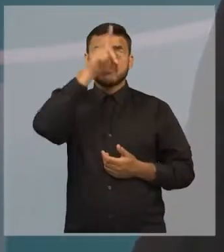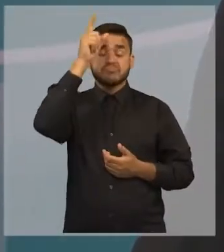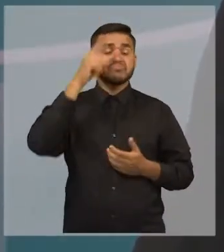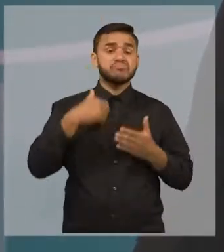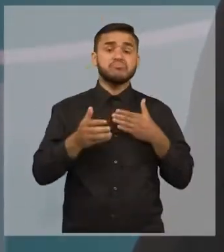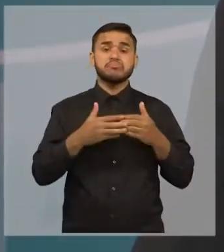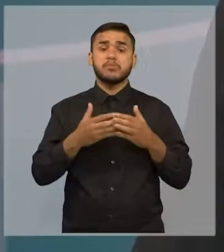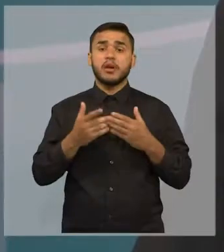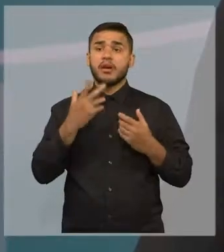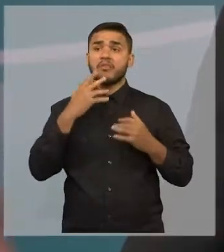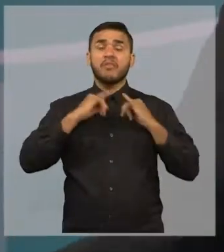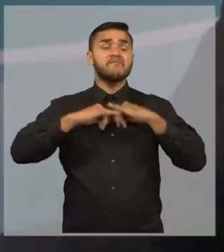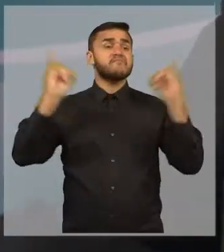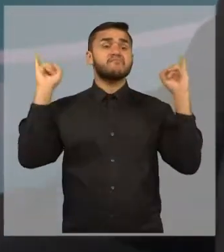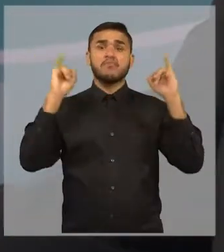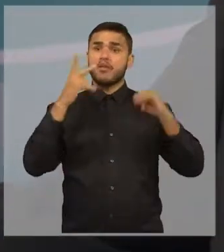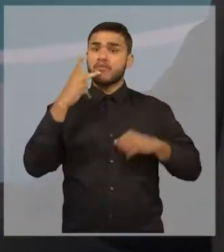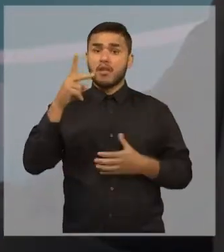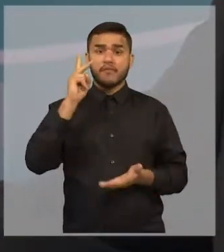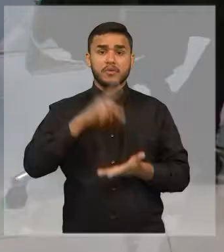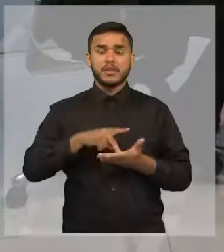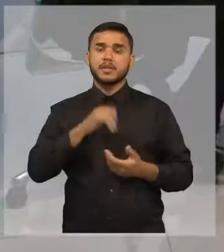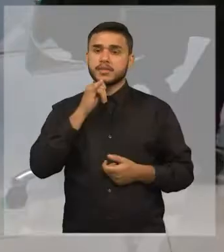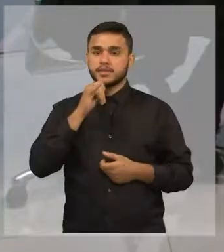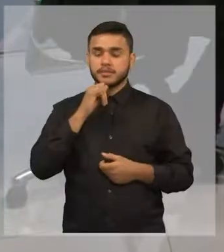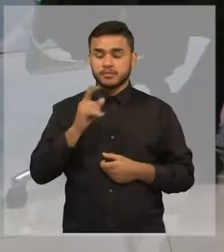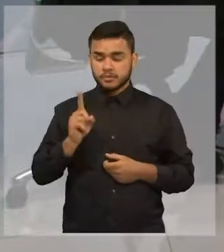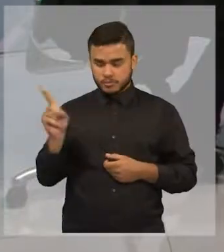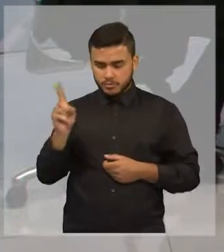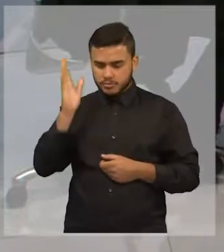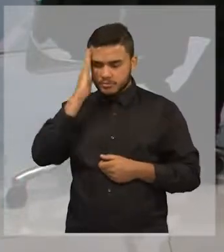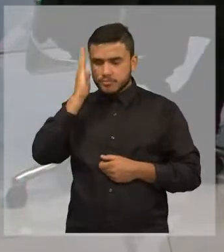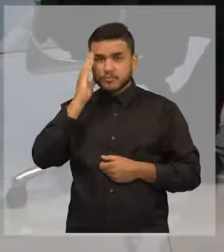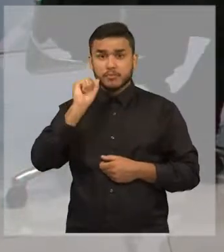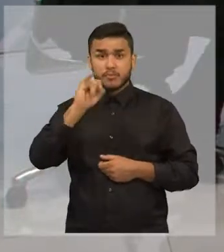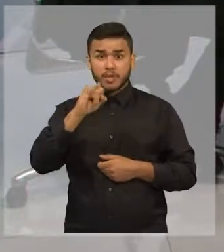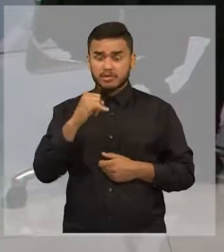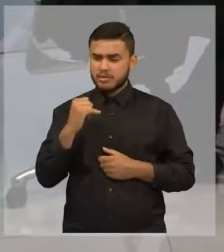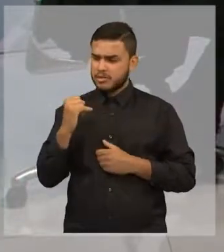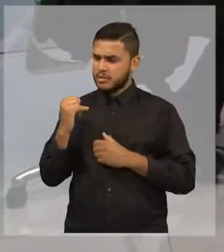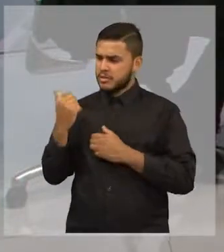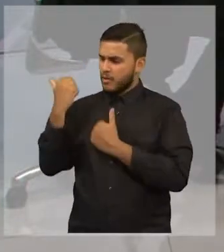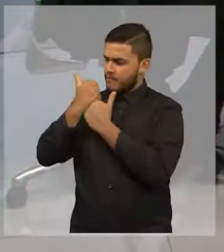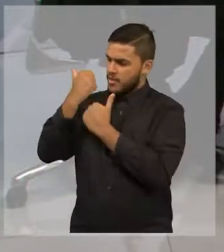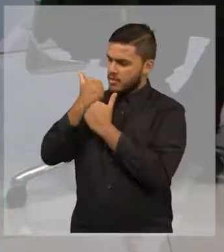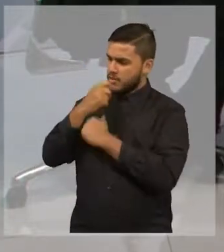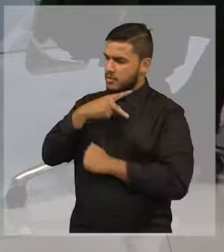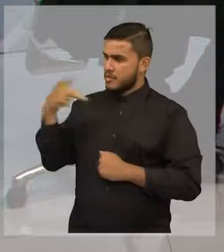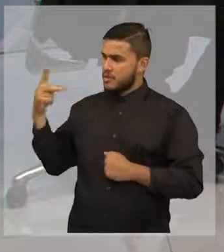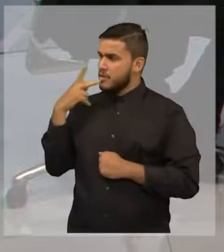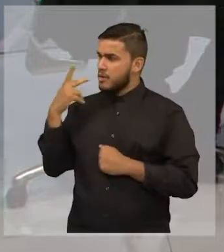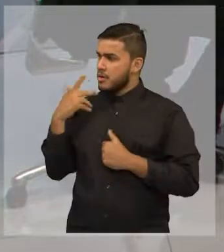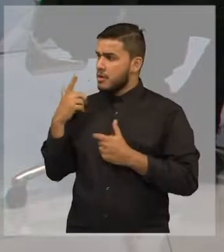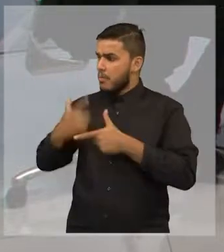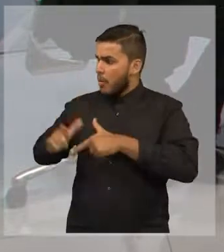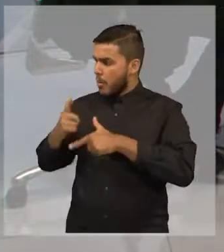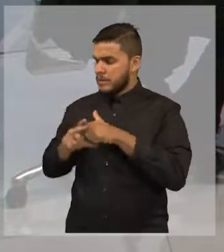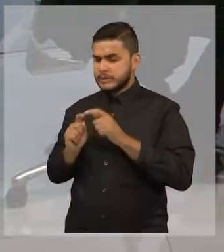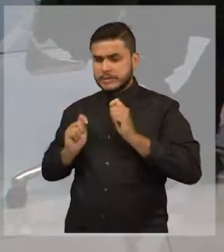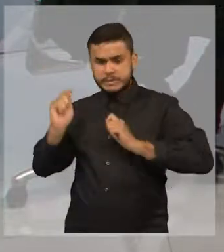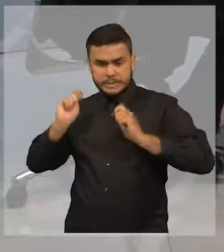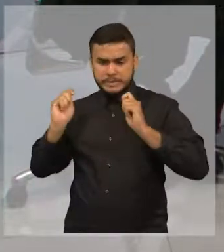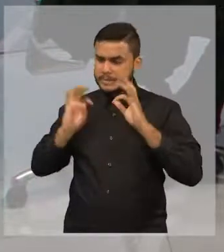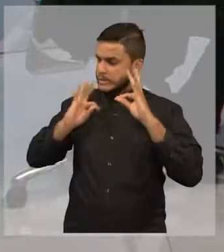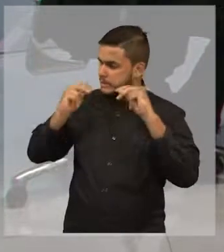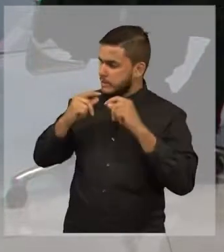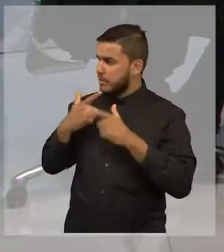não. Inoportuna, porque como no exemplo do avião, se o piloto se comunicar com os passageiros, olha, nós vamos cair, o negócio aqui está